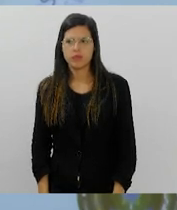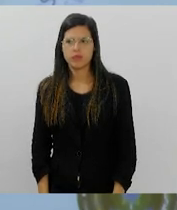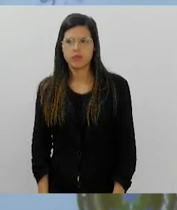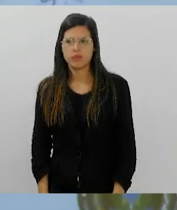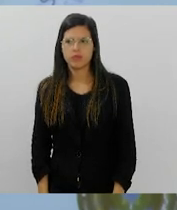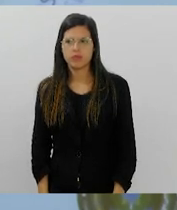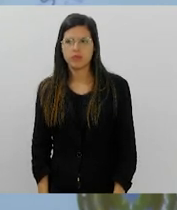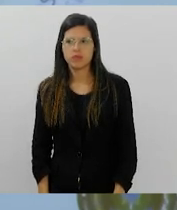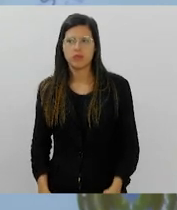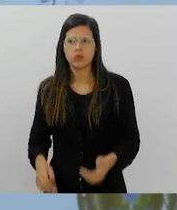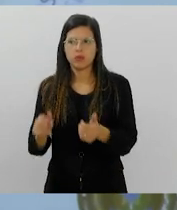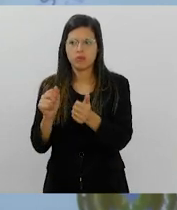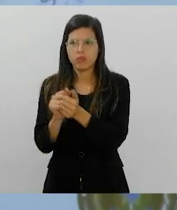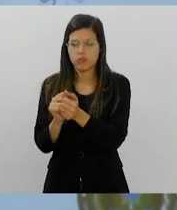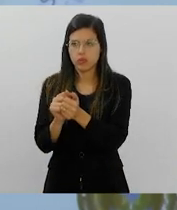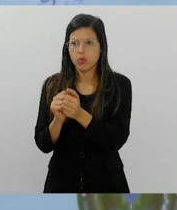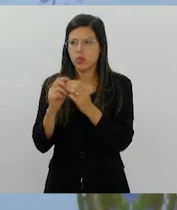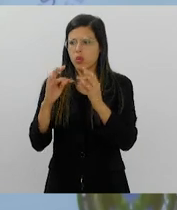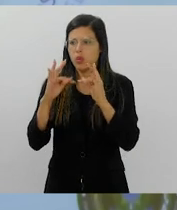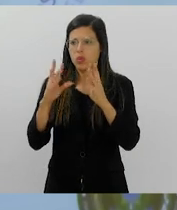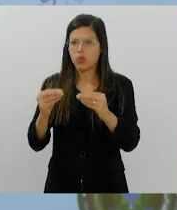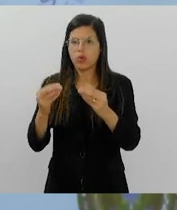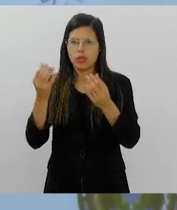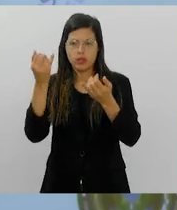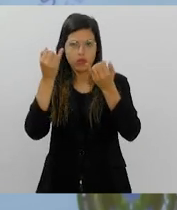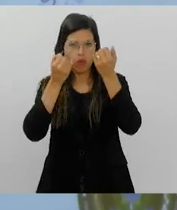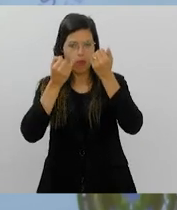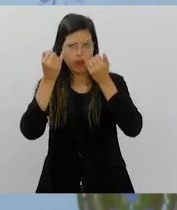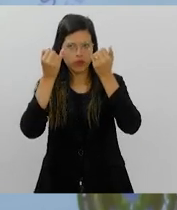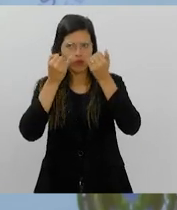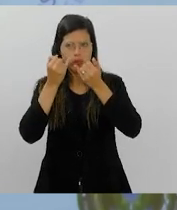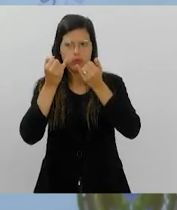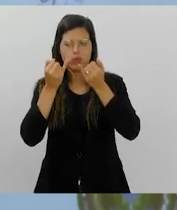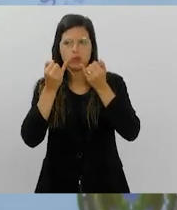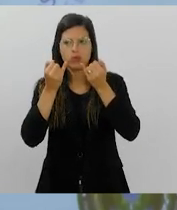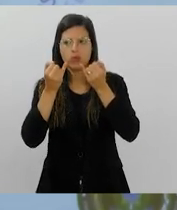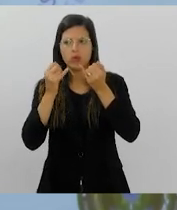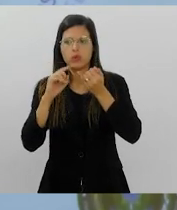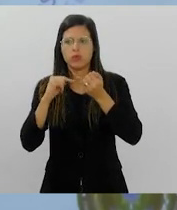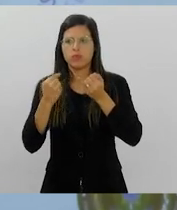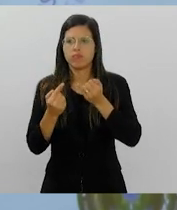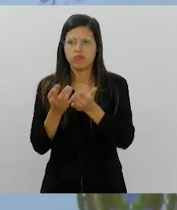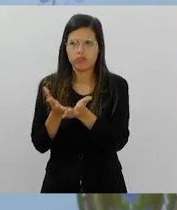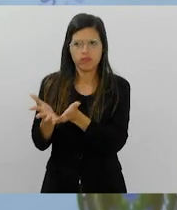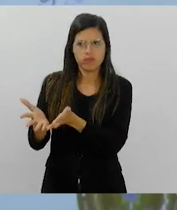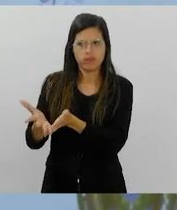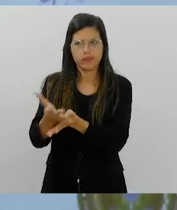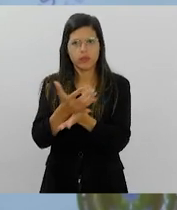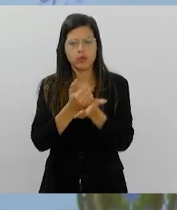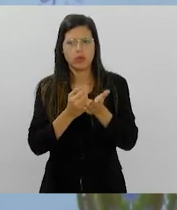Juntando todas as nossas informações, a gente reuniu, então, tudo que a gente